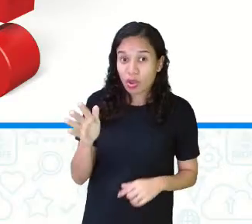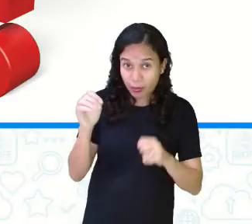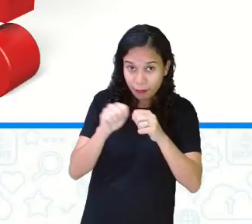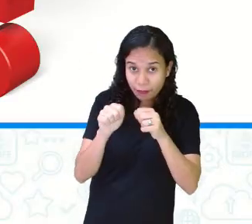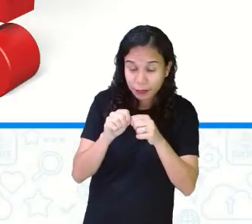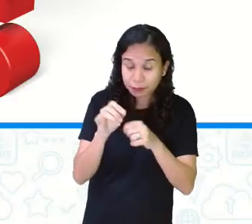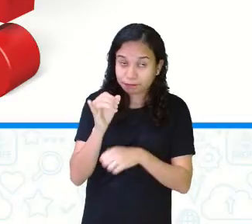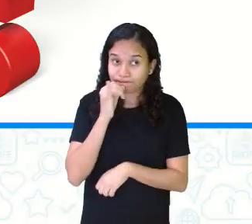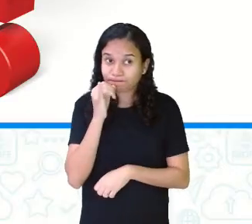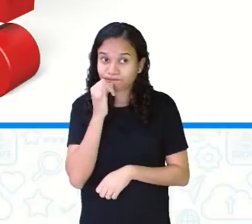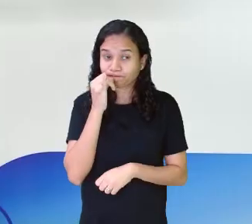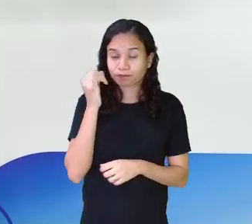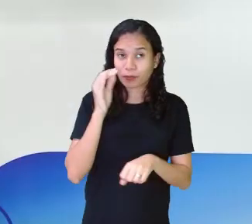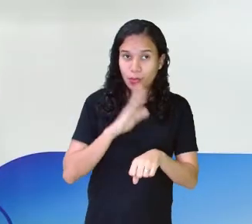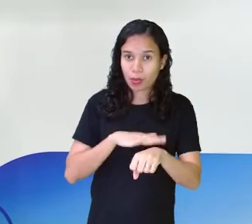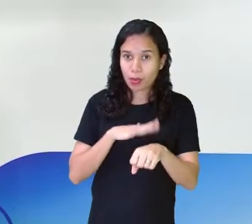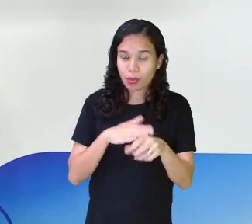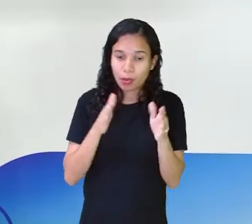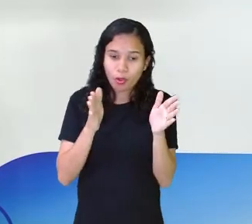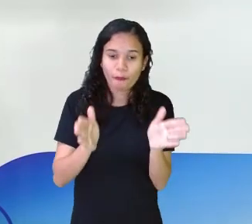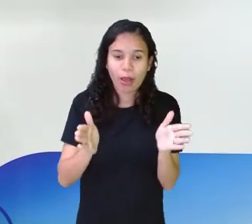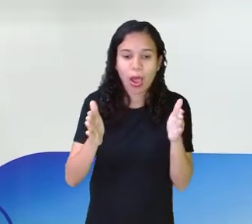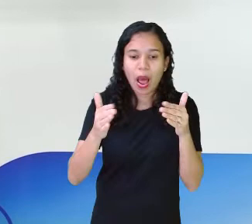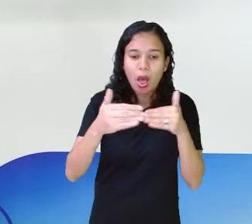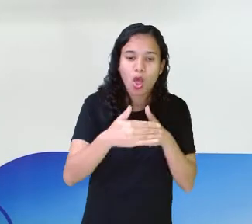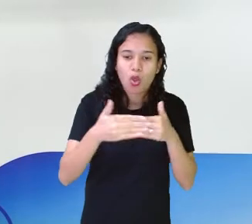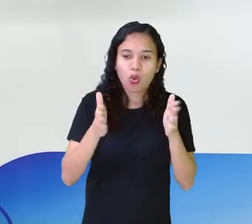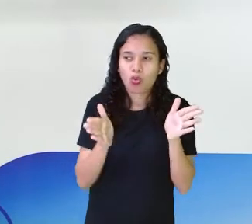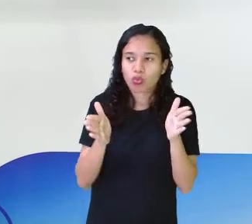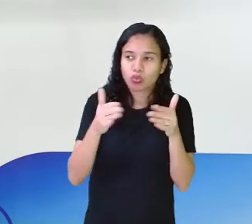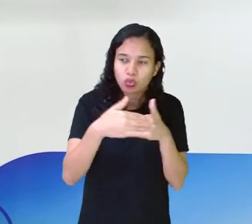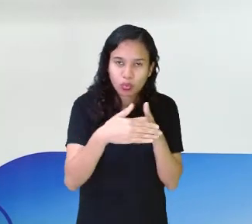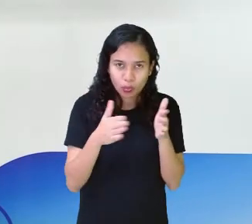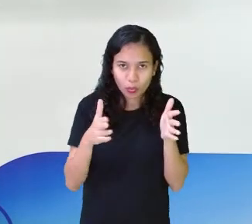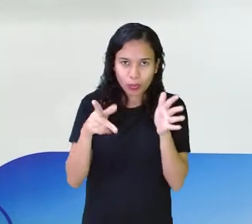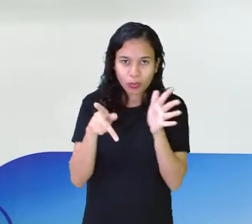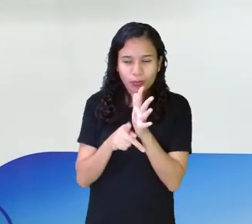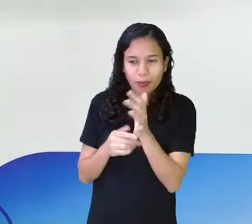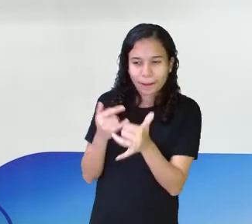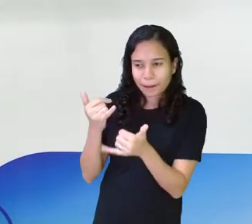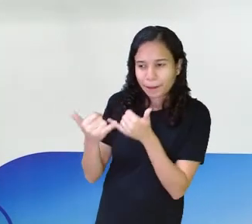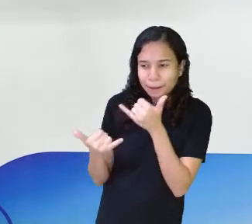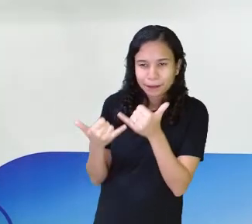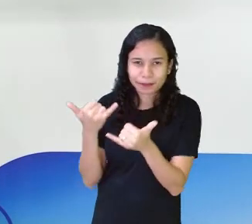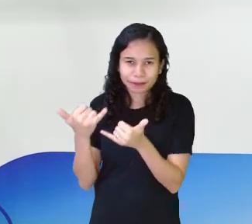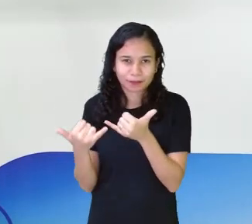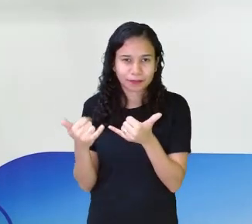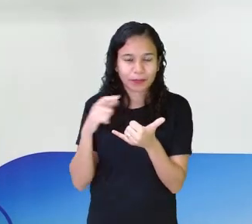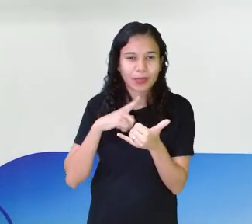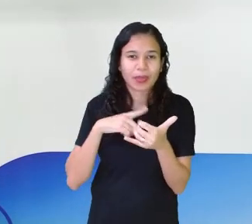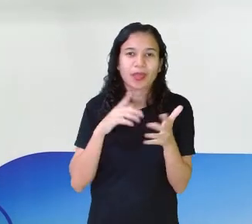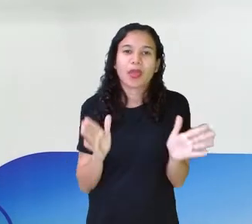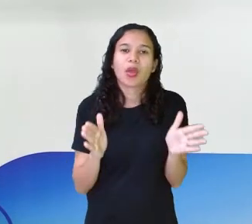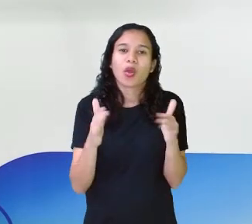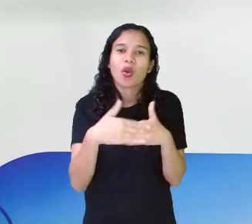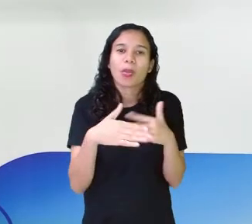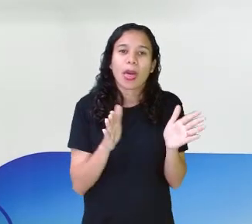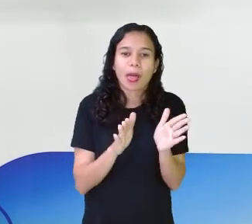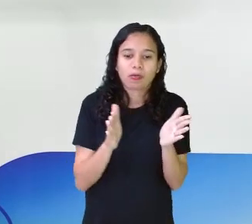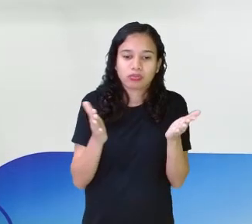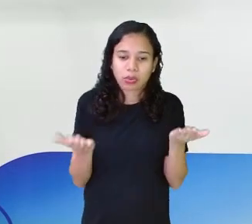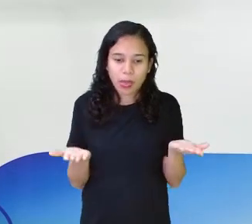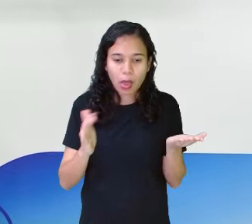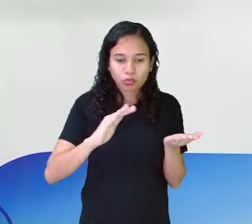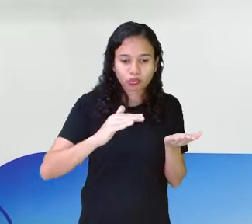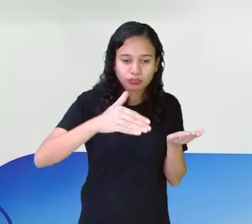montaram em algum momento? Eu vou falar do cubo, porque normalmente em jogos vem o cubo para ser montado,